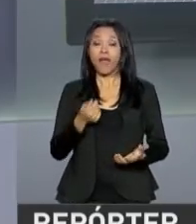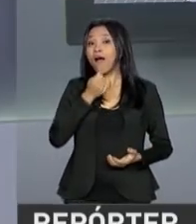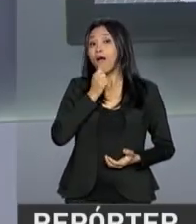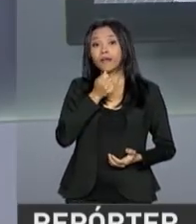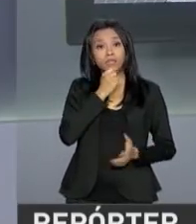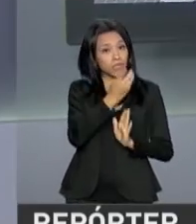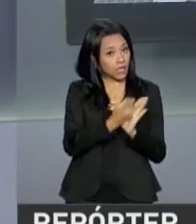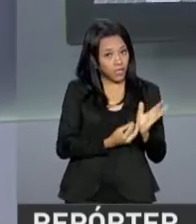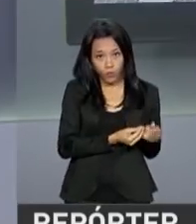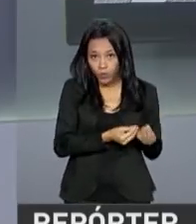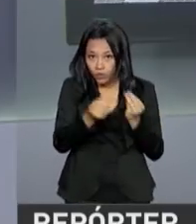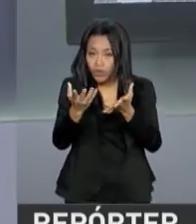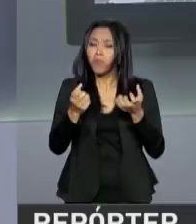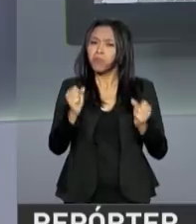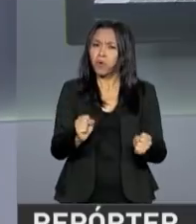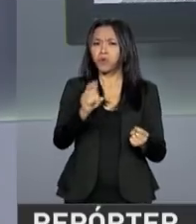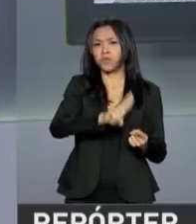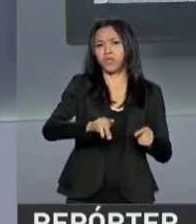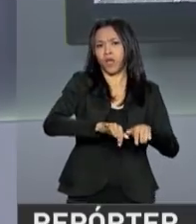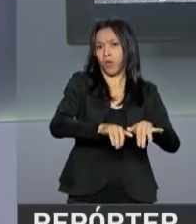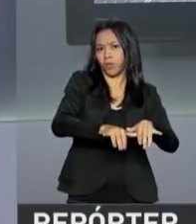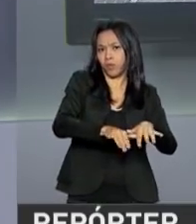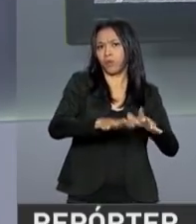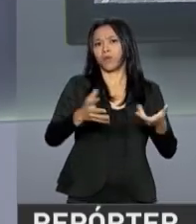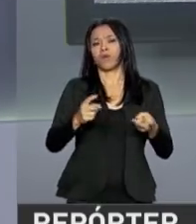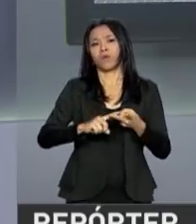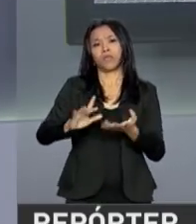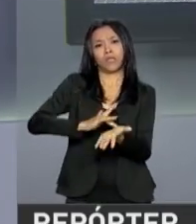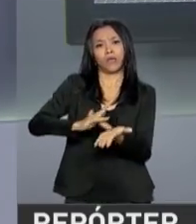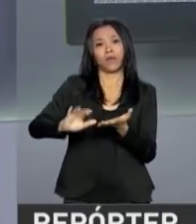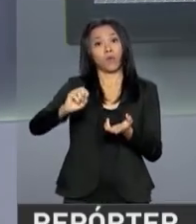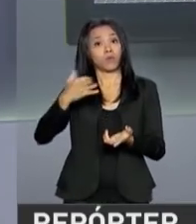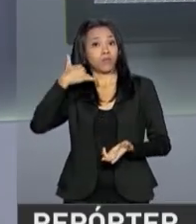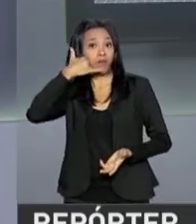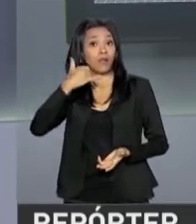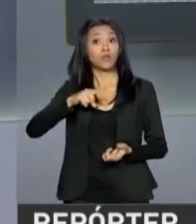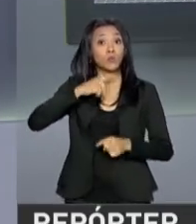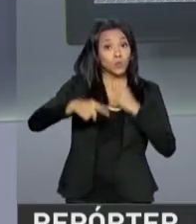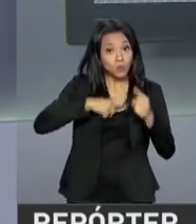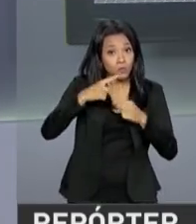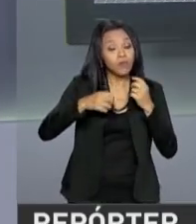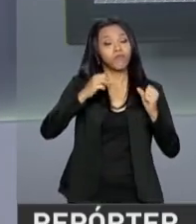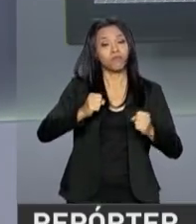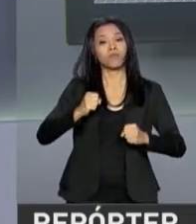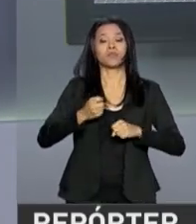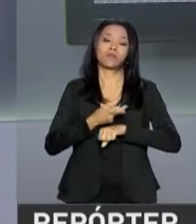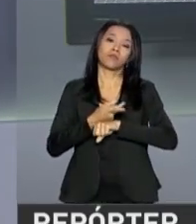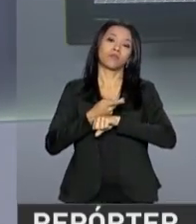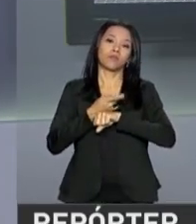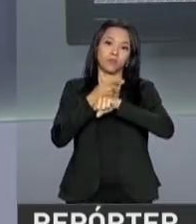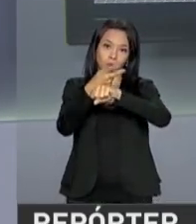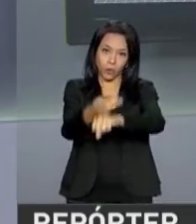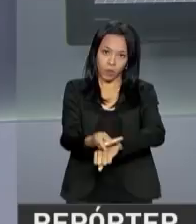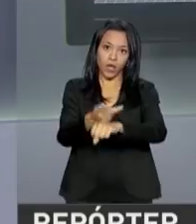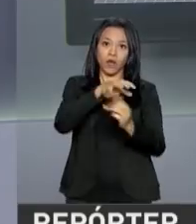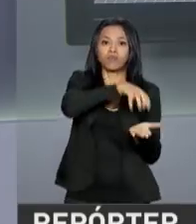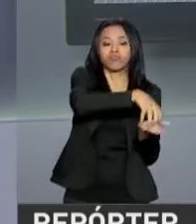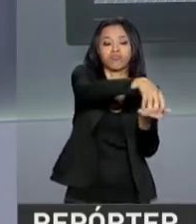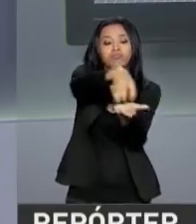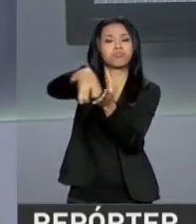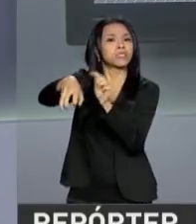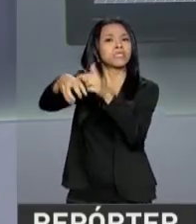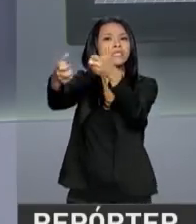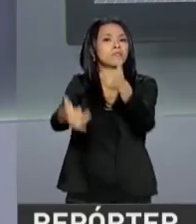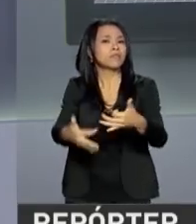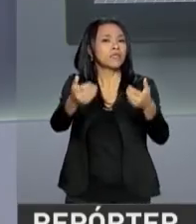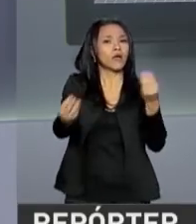pode usar o computador tablet ou celular e em caso de dúvida basta procurar os postos de atendimento que explicam o passo a passo